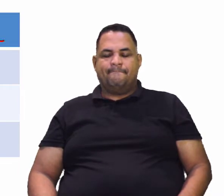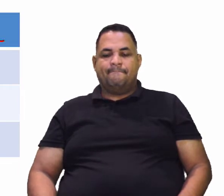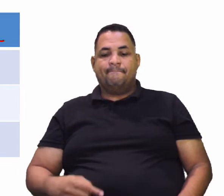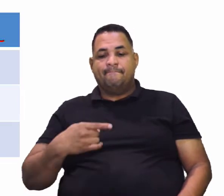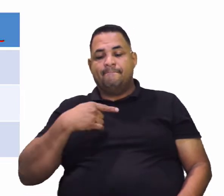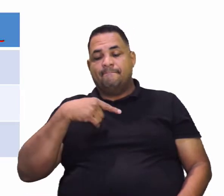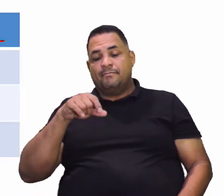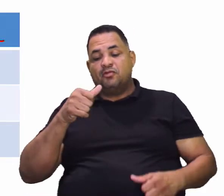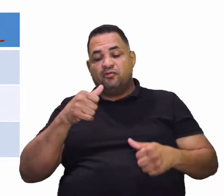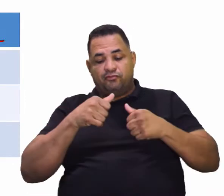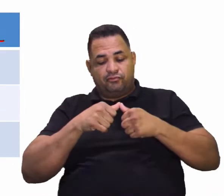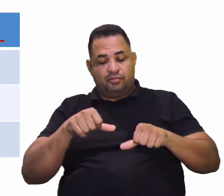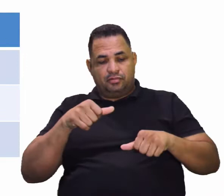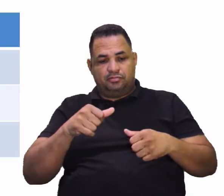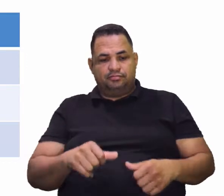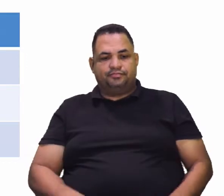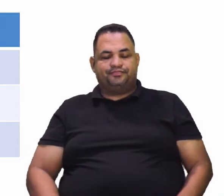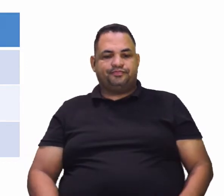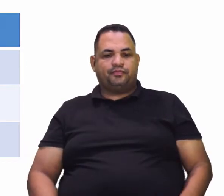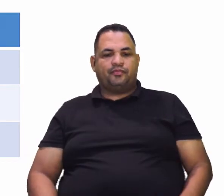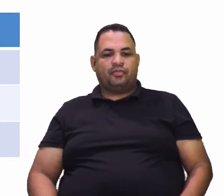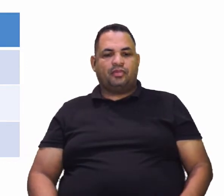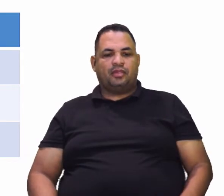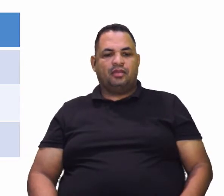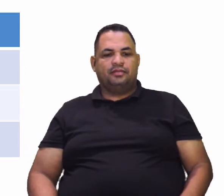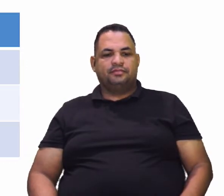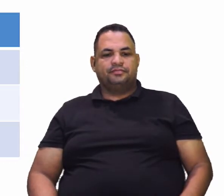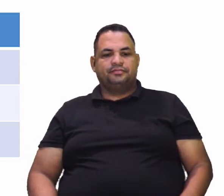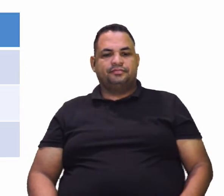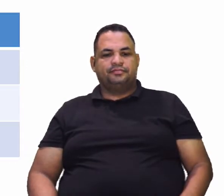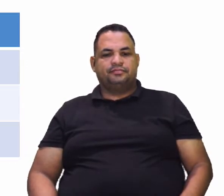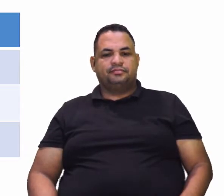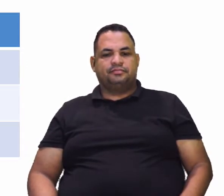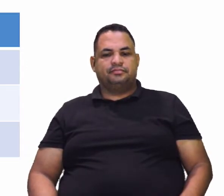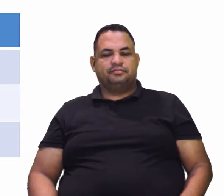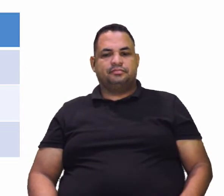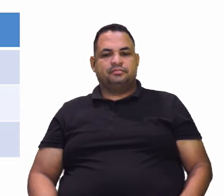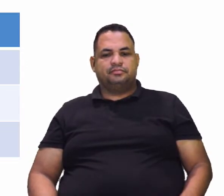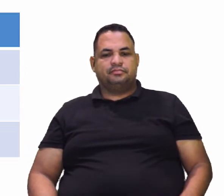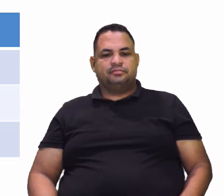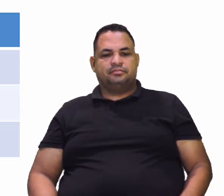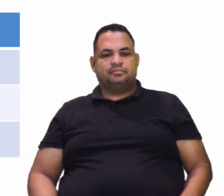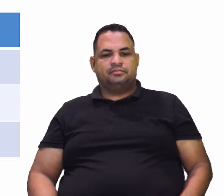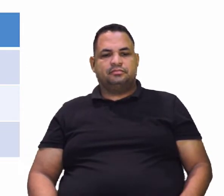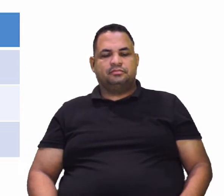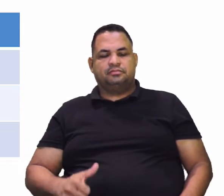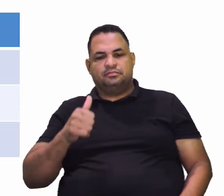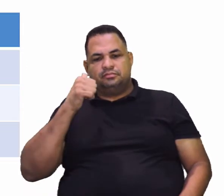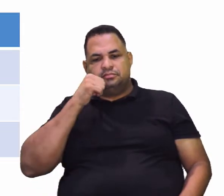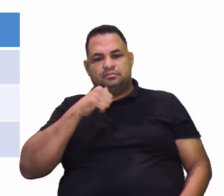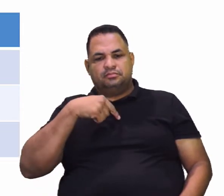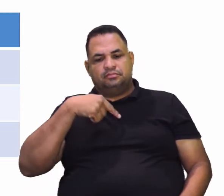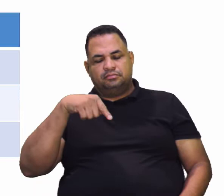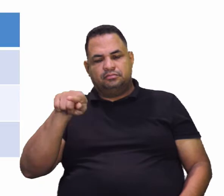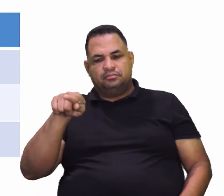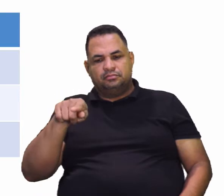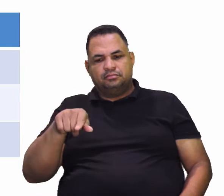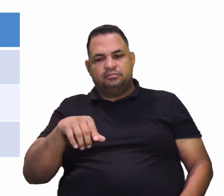Eu vou ficar. Vou apagar aqui. She's going to leave. Ela